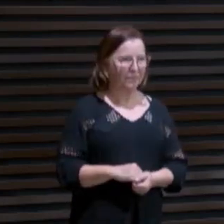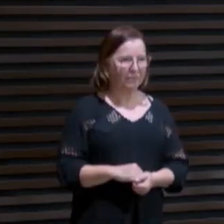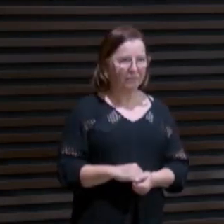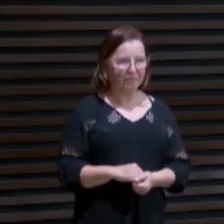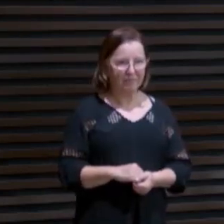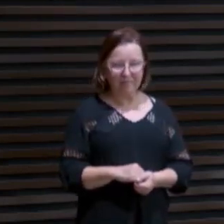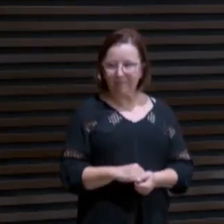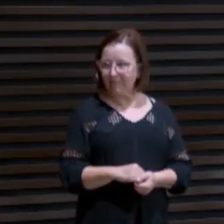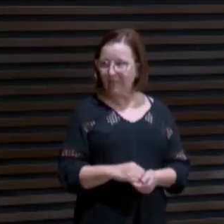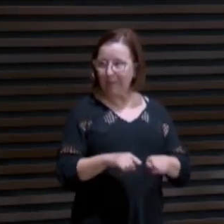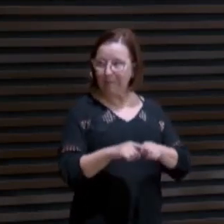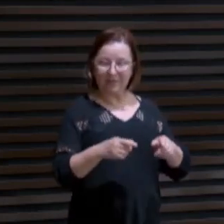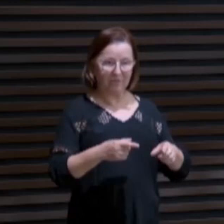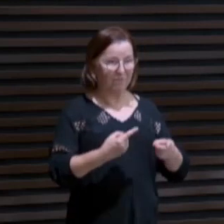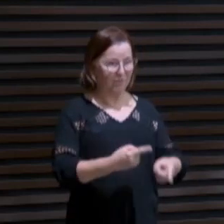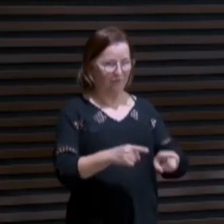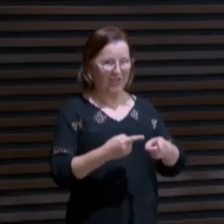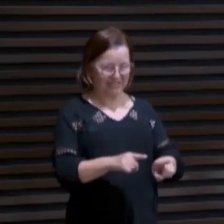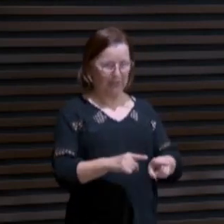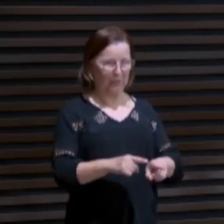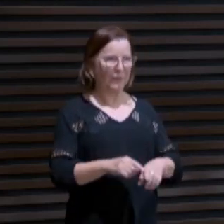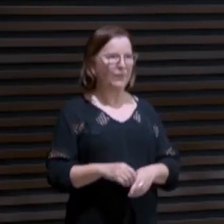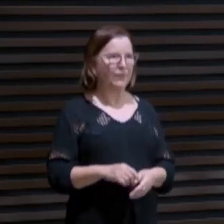Mas isso era uma provocação. Versículo 15.